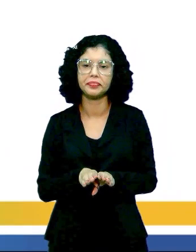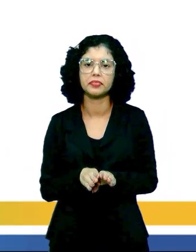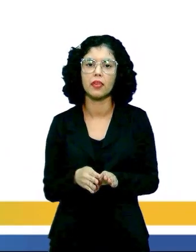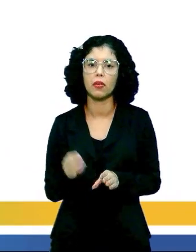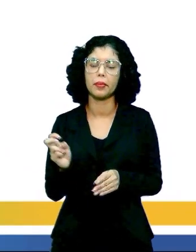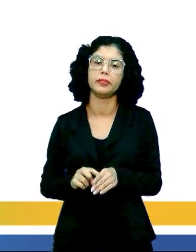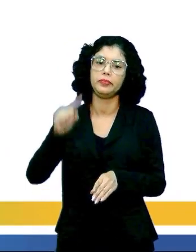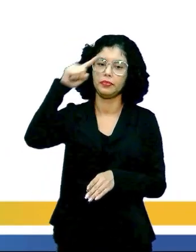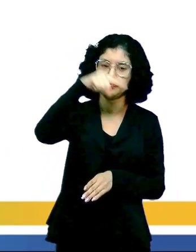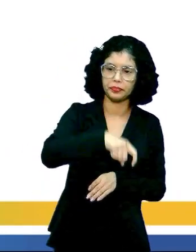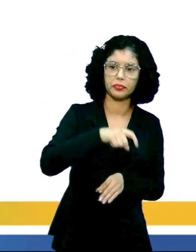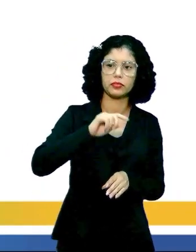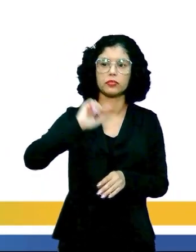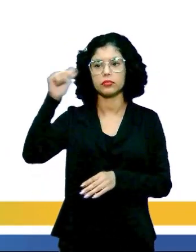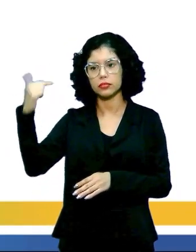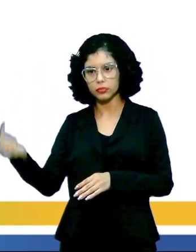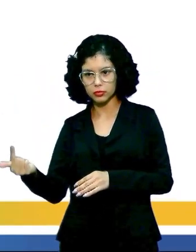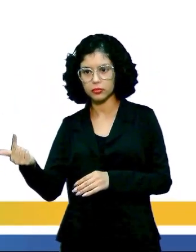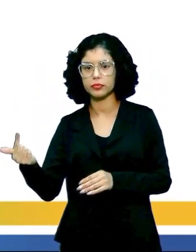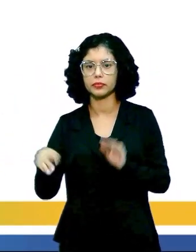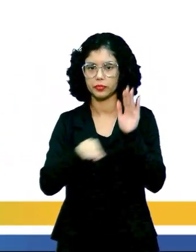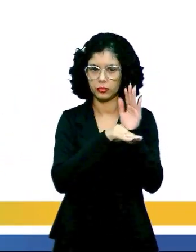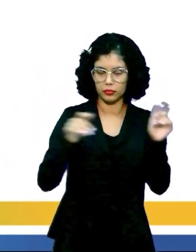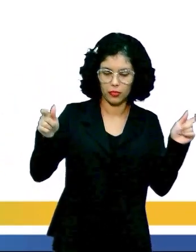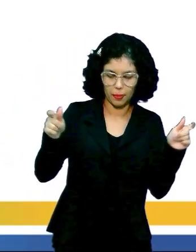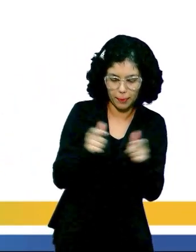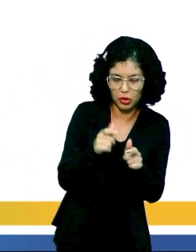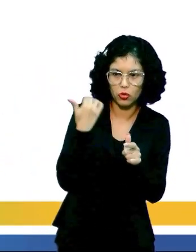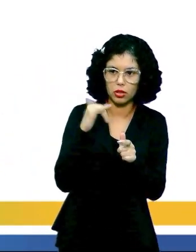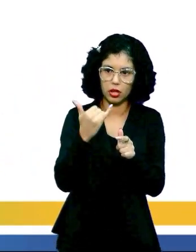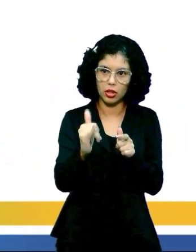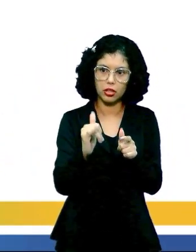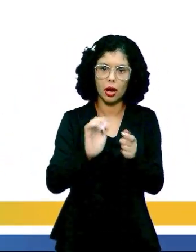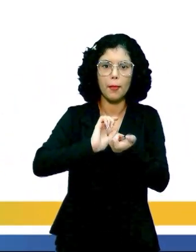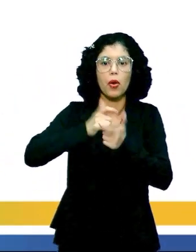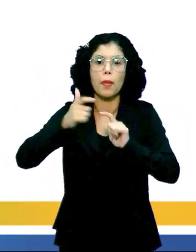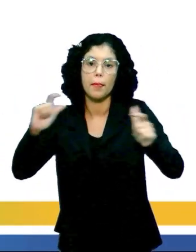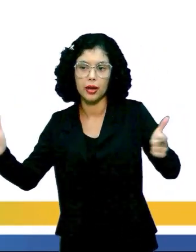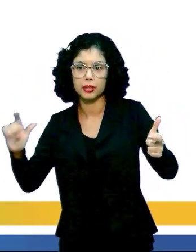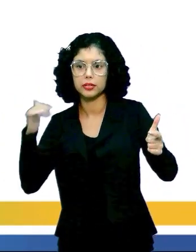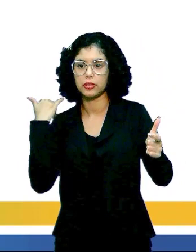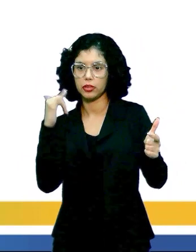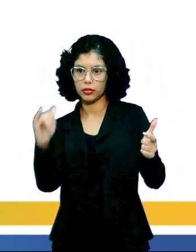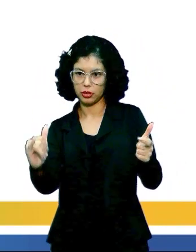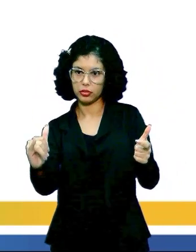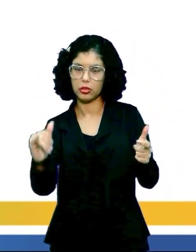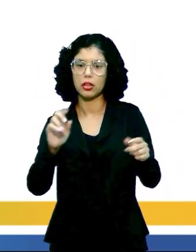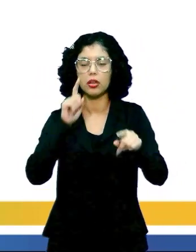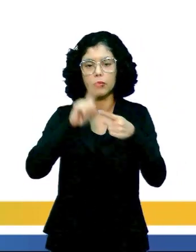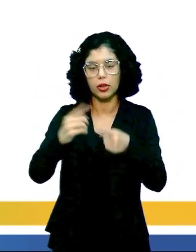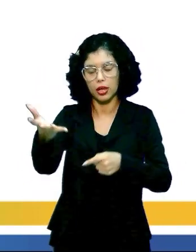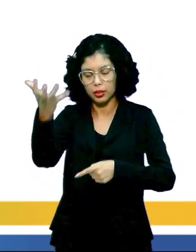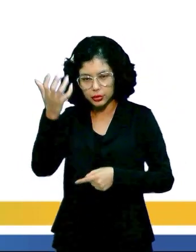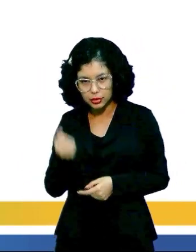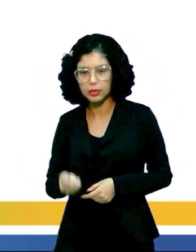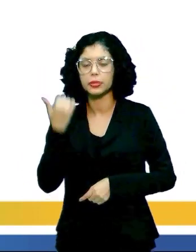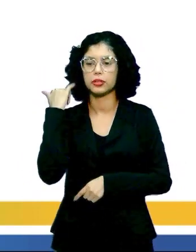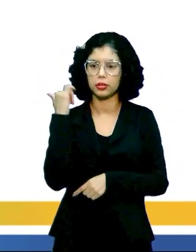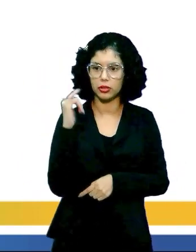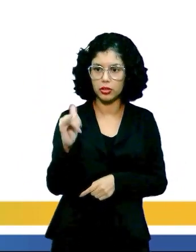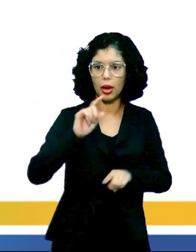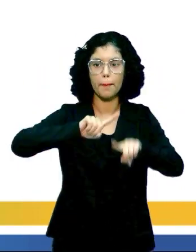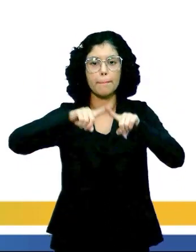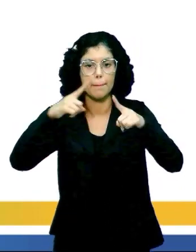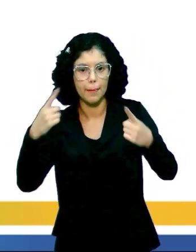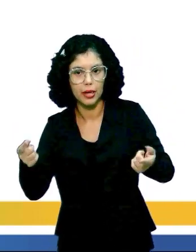Ele salta de uma camada menos energética para uma mais energética, porque ele recebe essa energia,